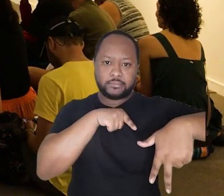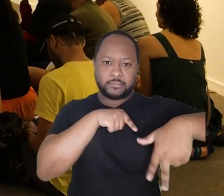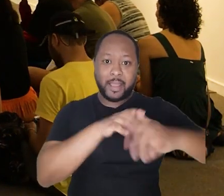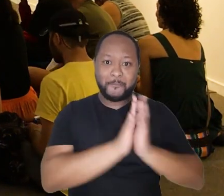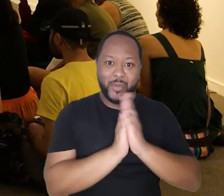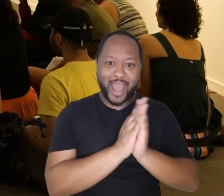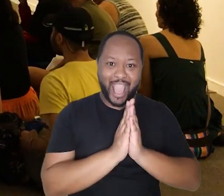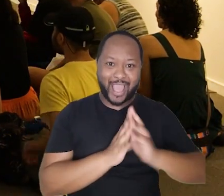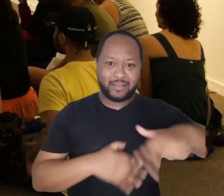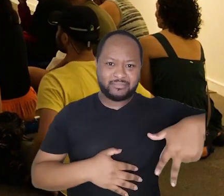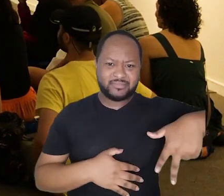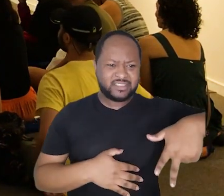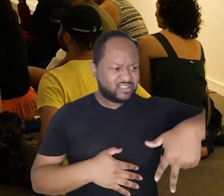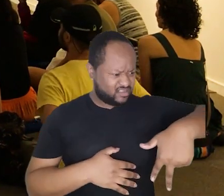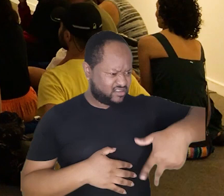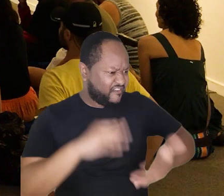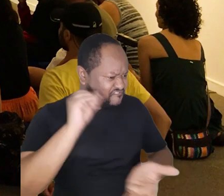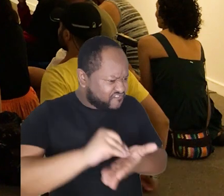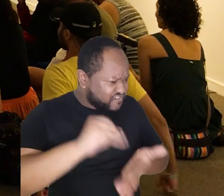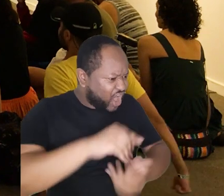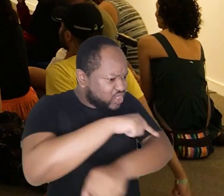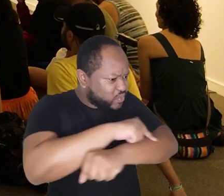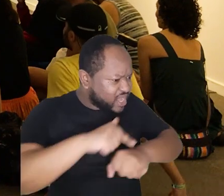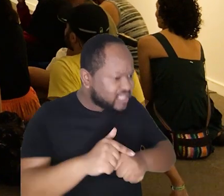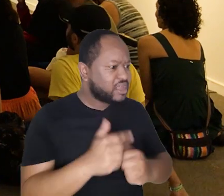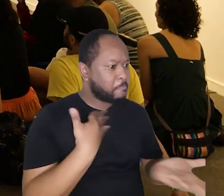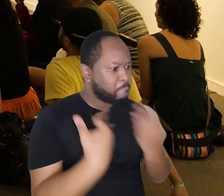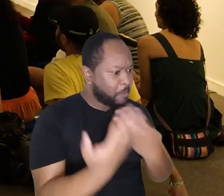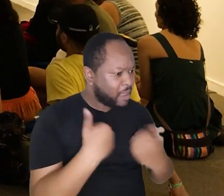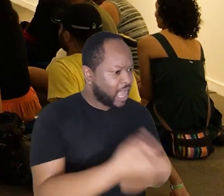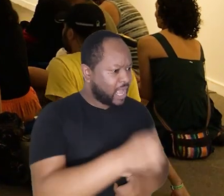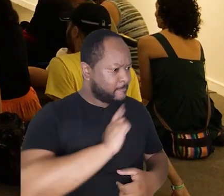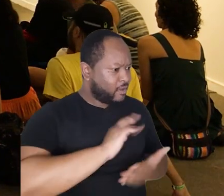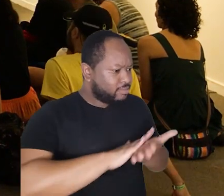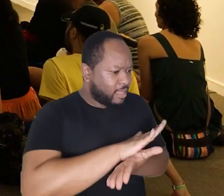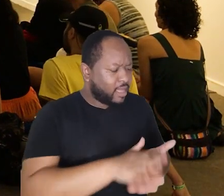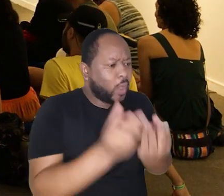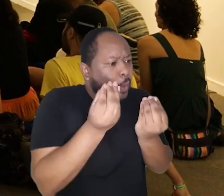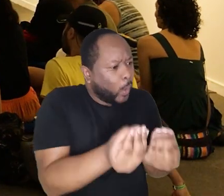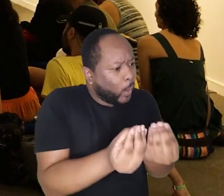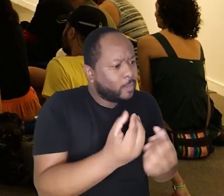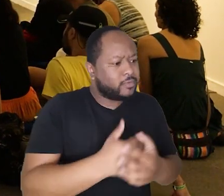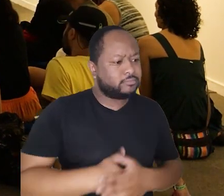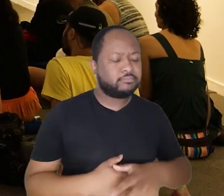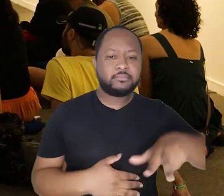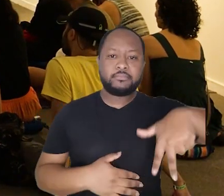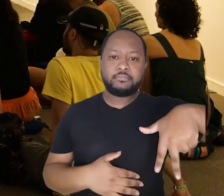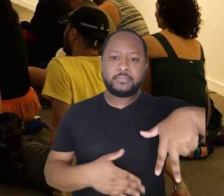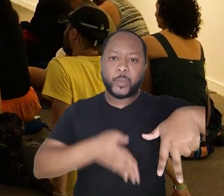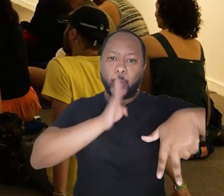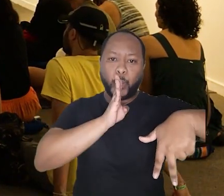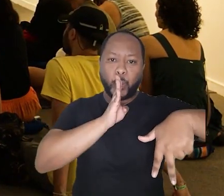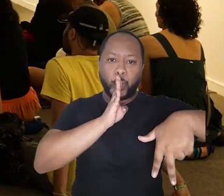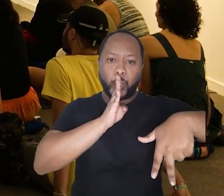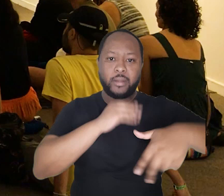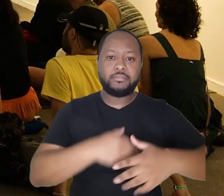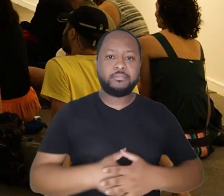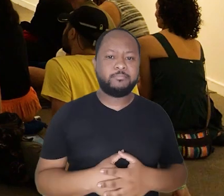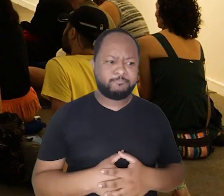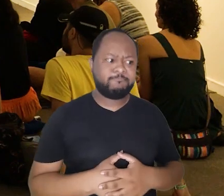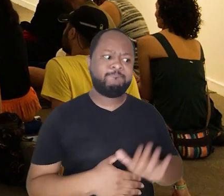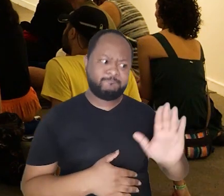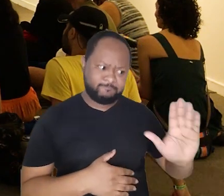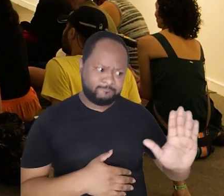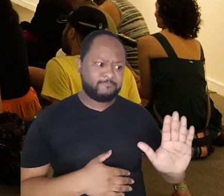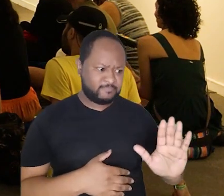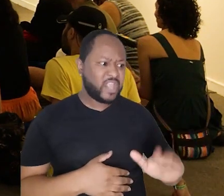a fada falou, que falta de educação? As pessoas falam com você e você não responde nada? E a boneca nada. Aí então a fada falou, ah é?